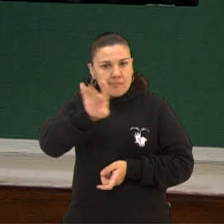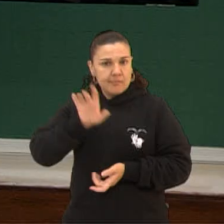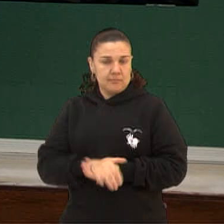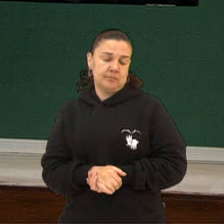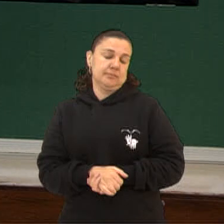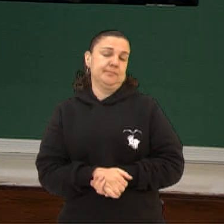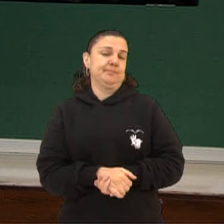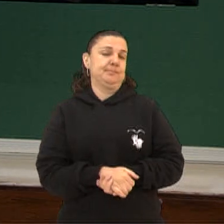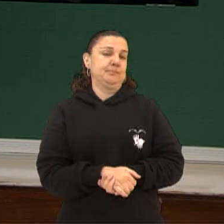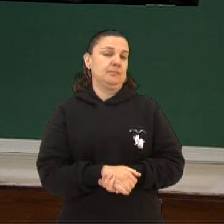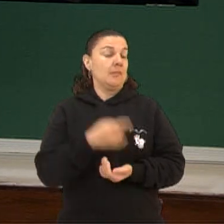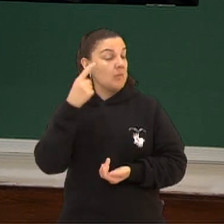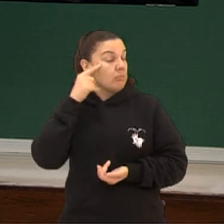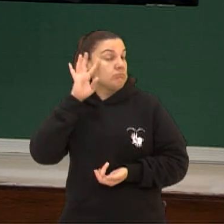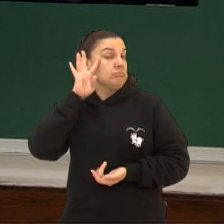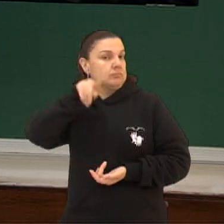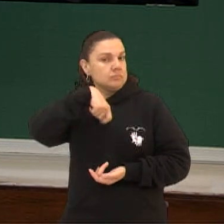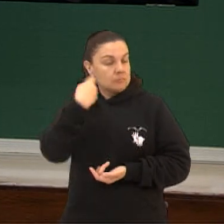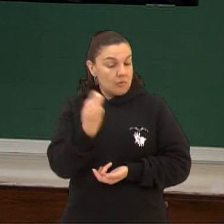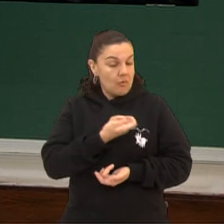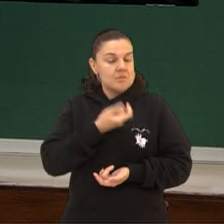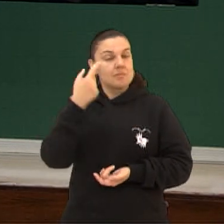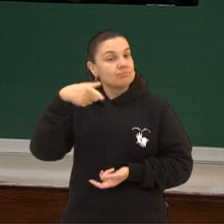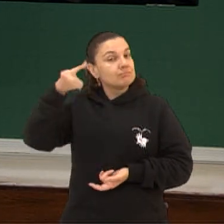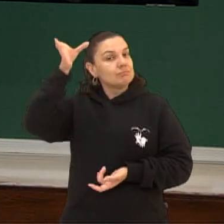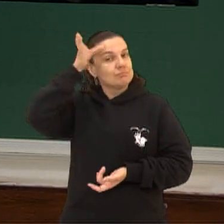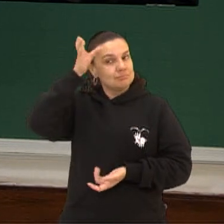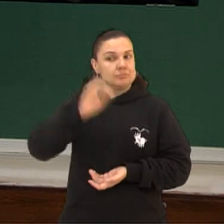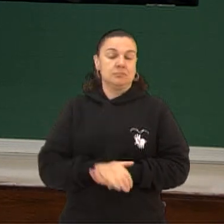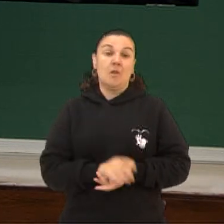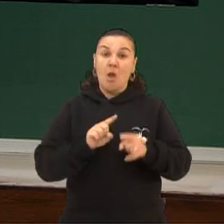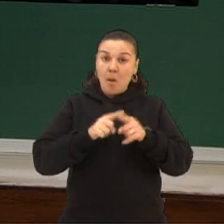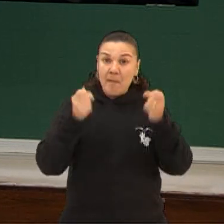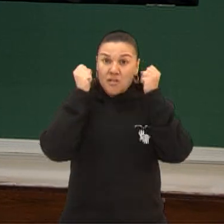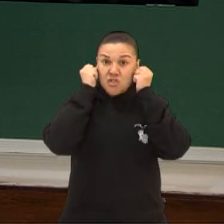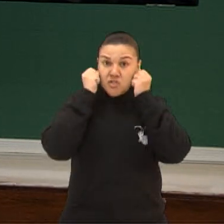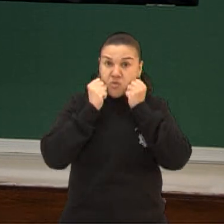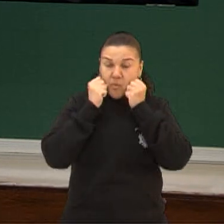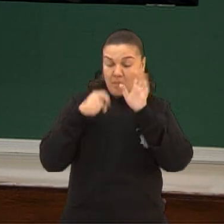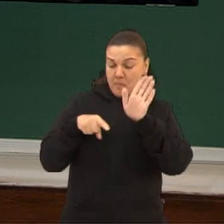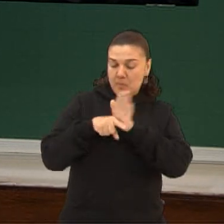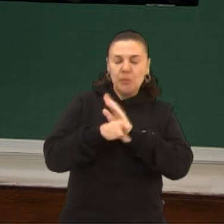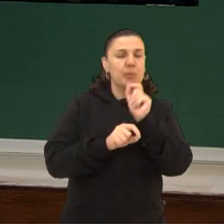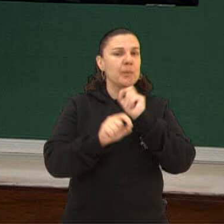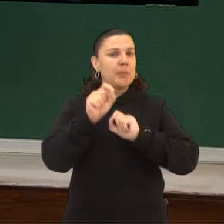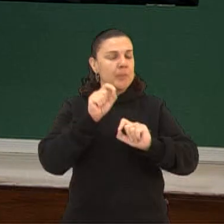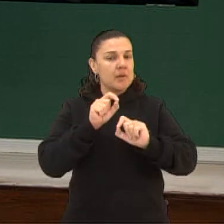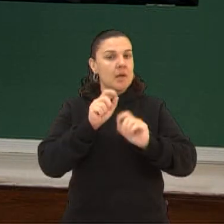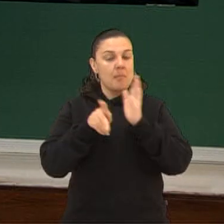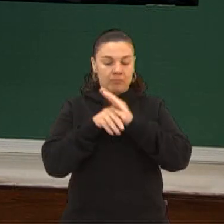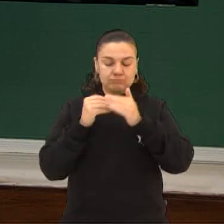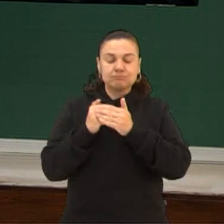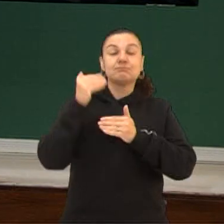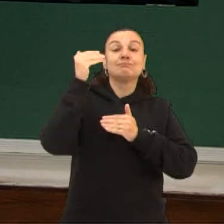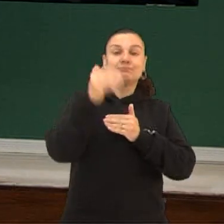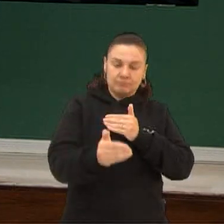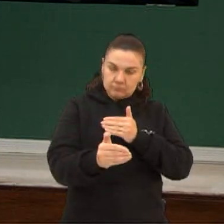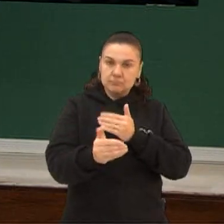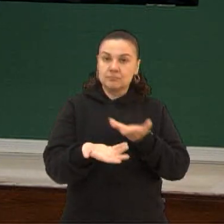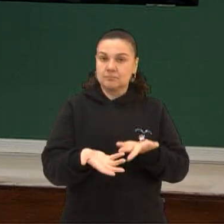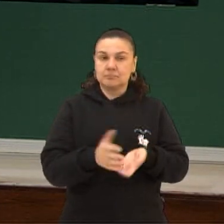a imagem que nós temos na nossa consciência. Mas o Schopenhauer também se pergunta sobre o que o mundo seria para além da